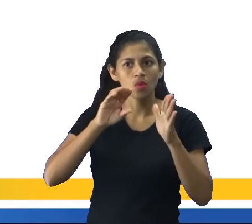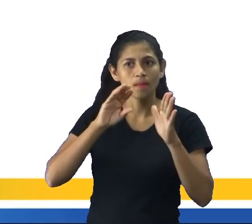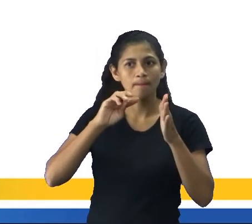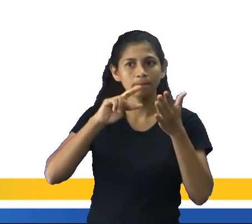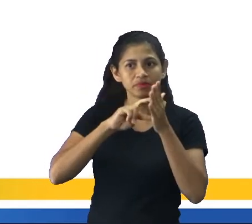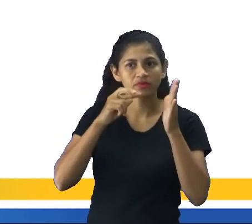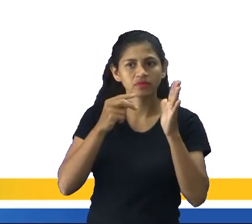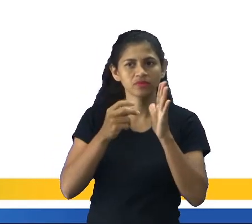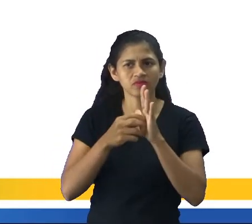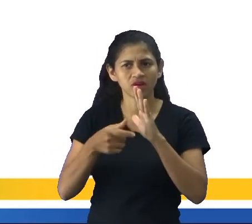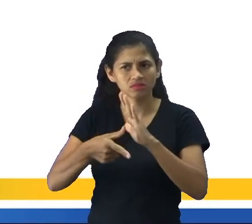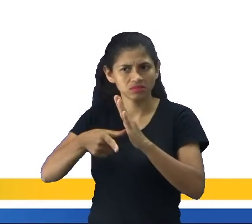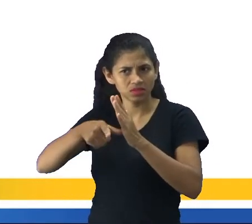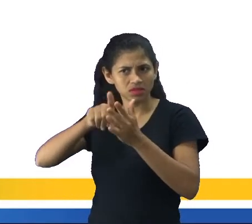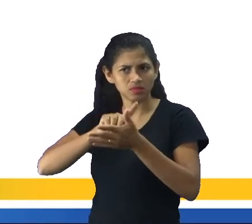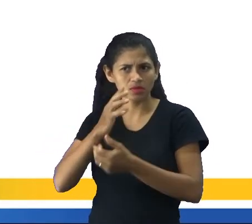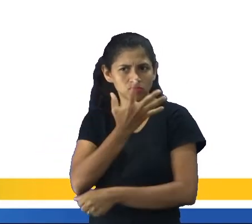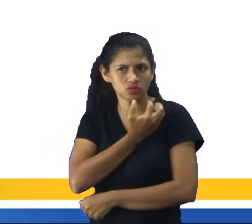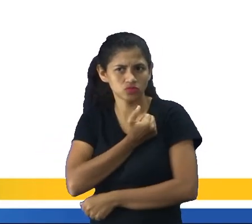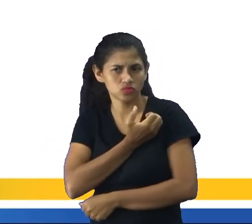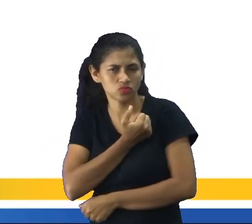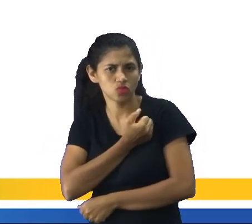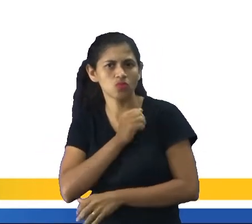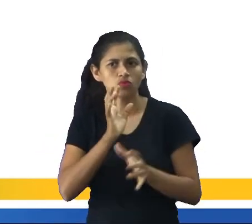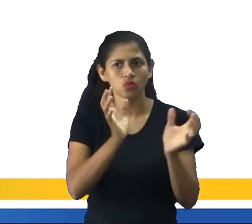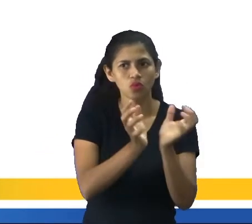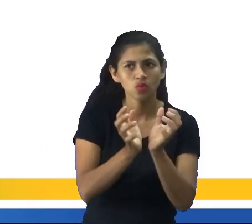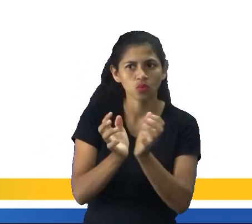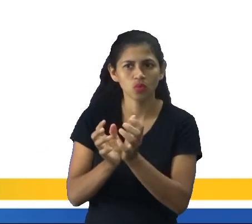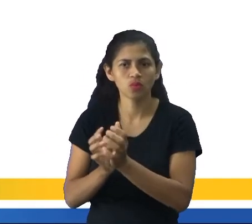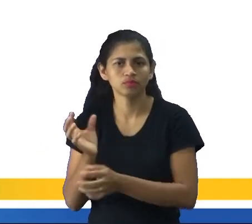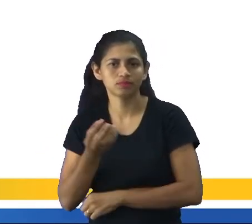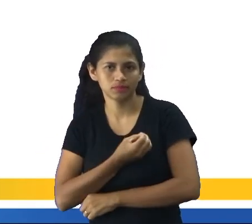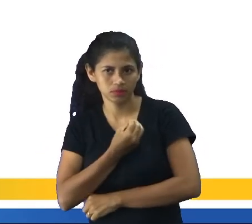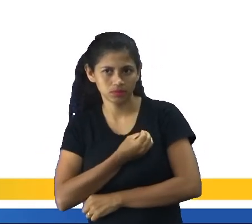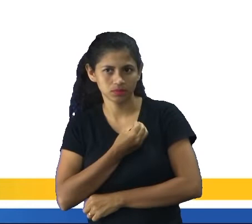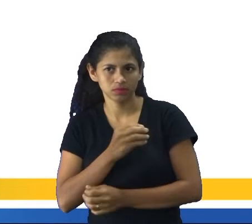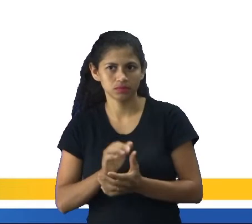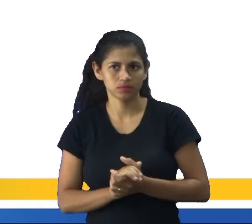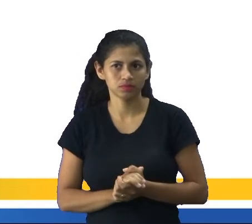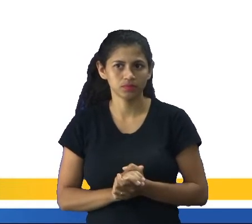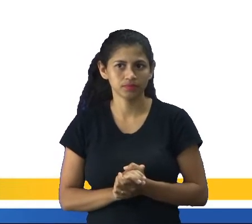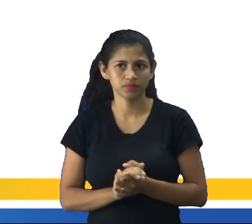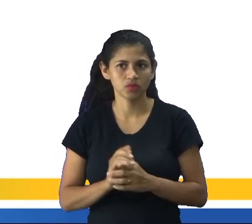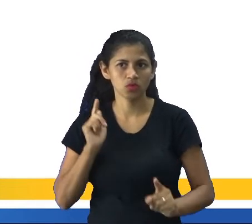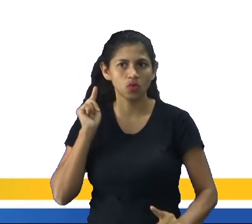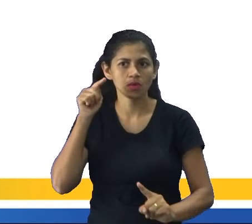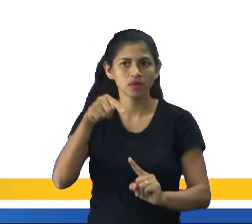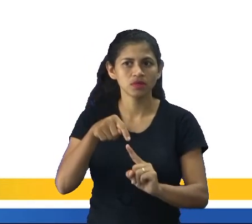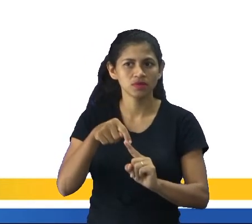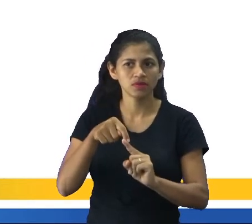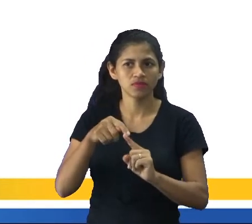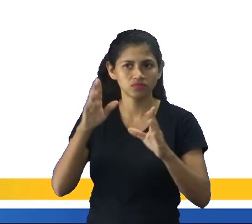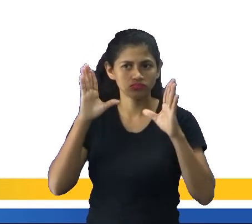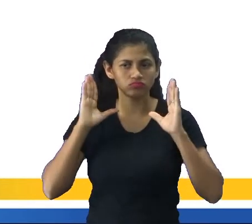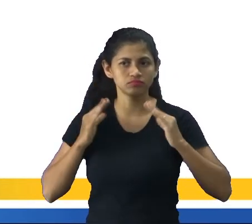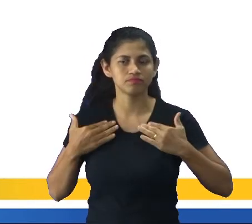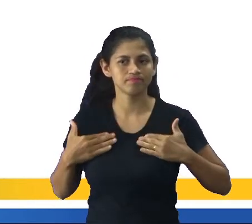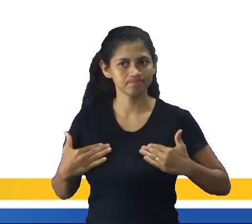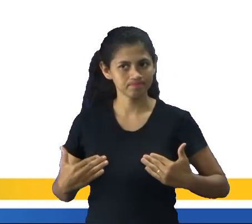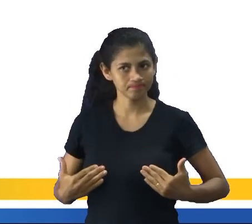grupos e participantes. Será que é isso? Objetivo de aperfeiçoamento físico daqueles que a